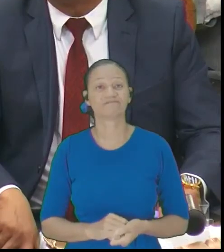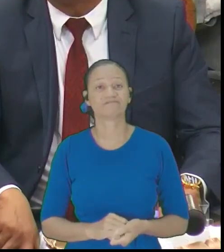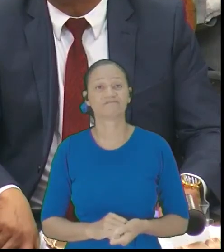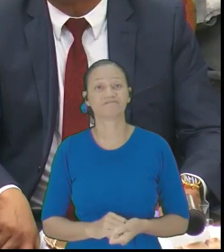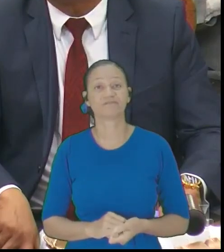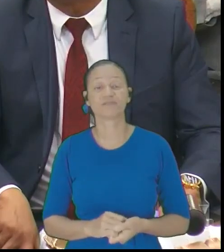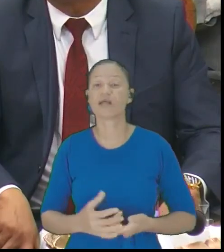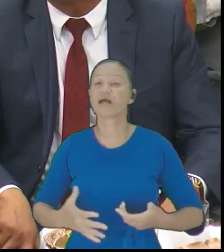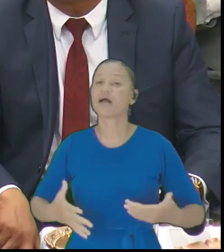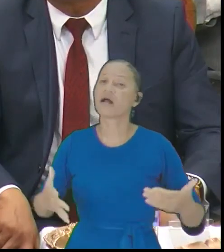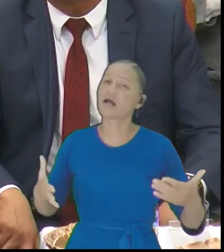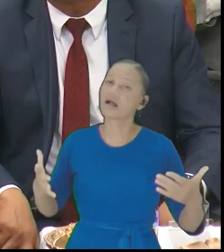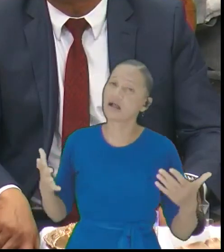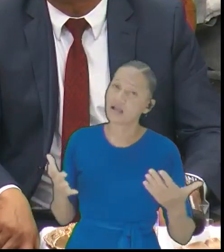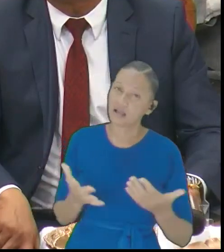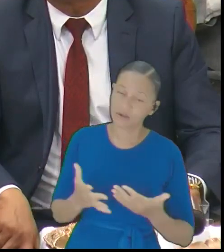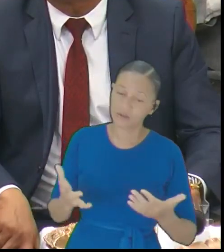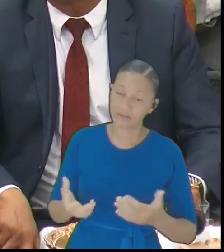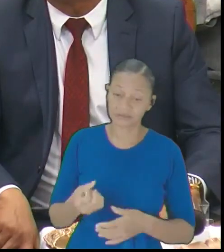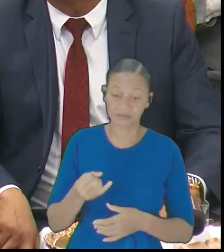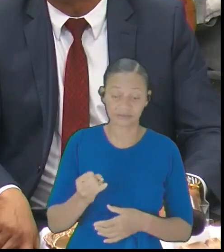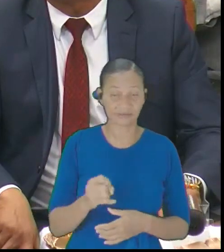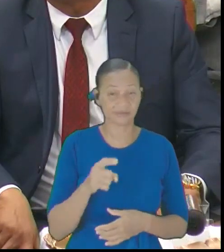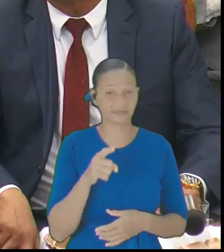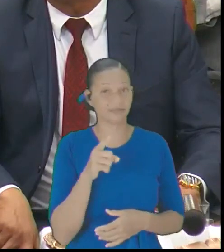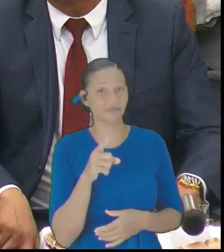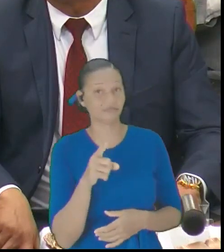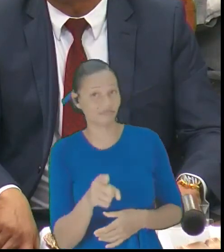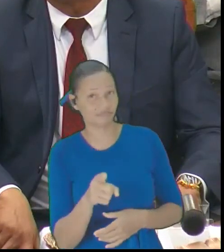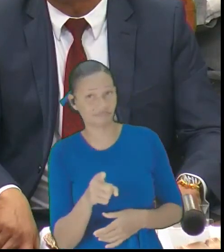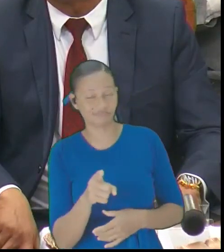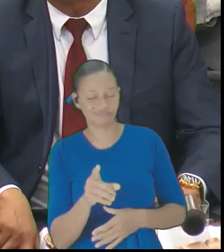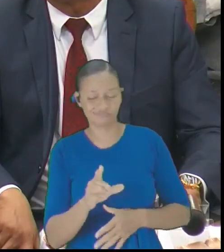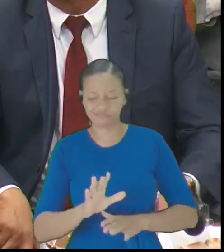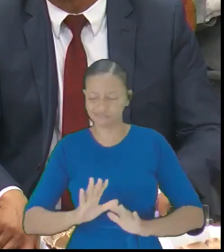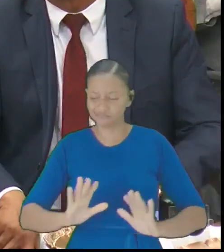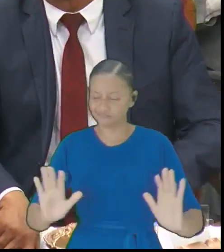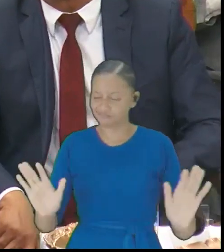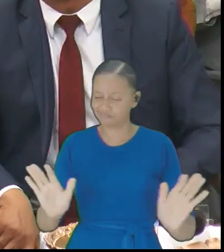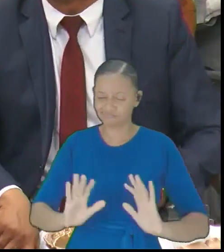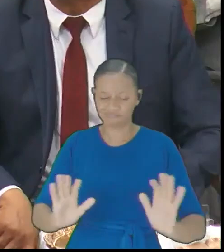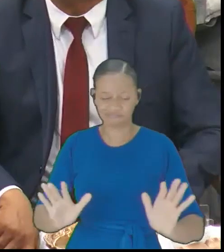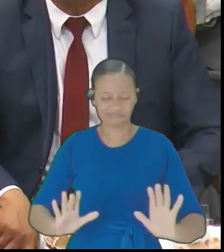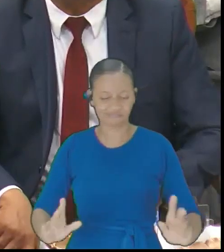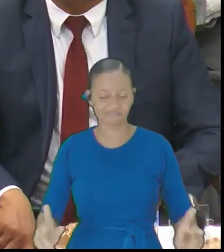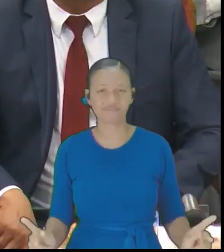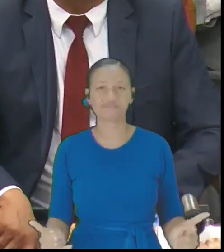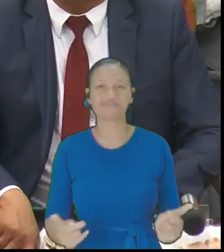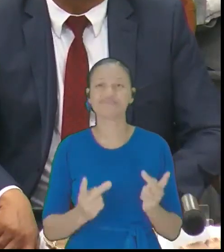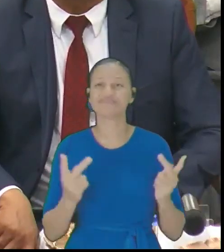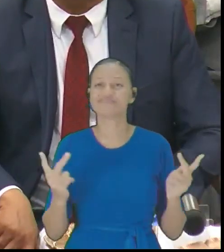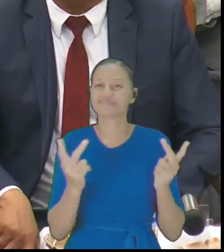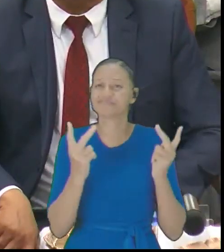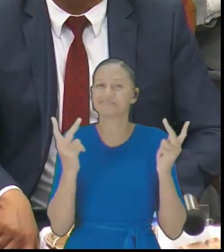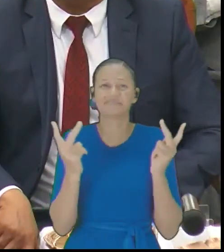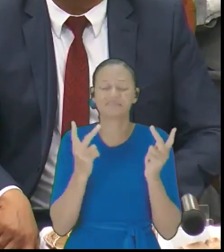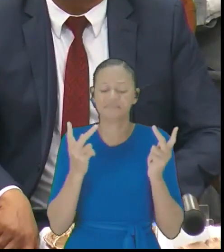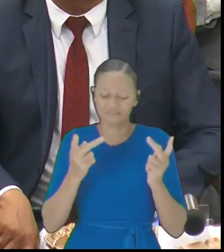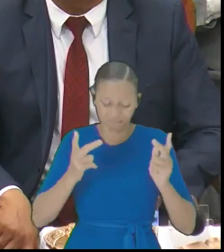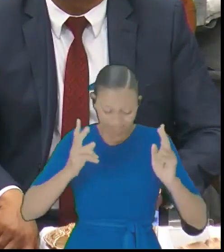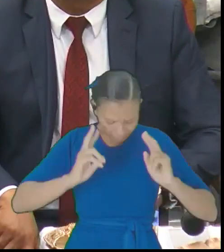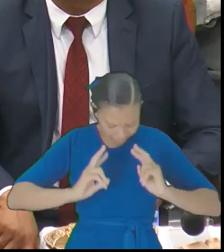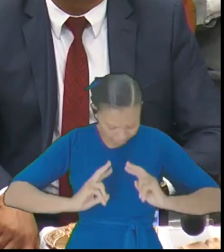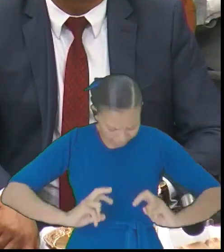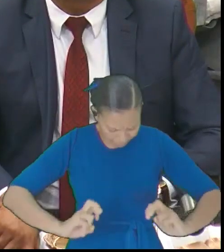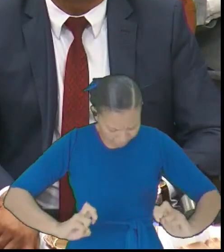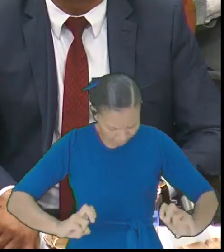Agora, se você é dos tais que não valoriza, que não